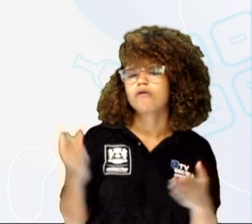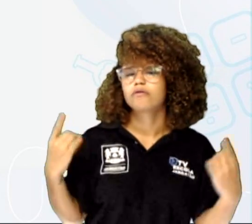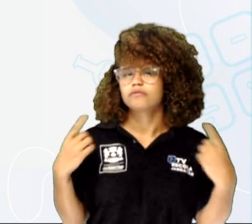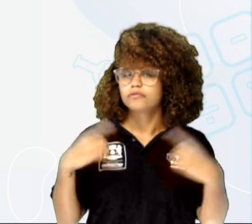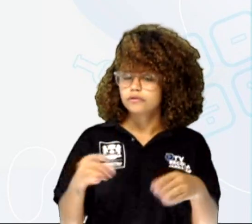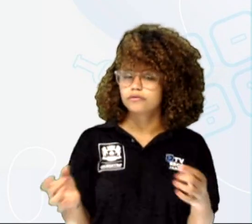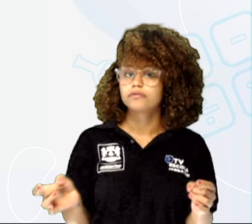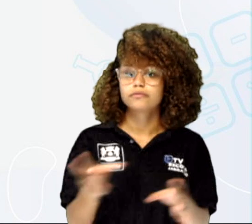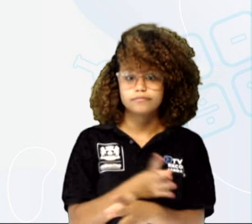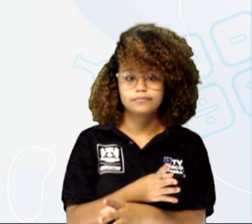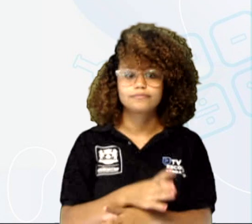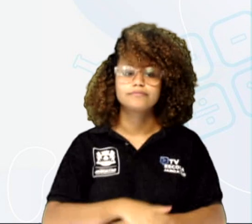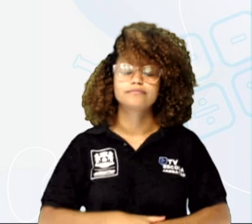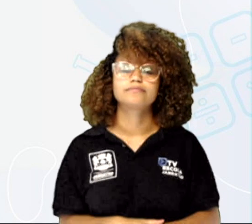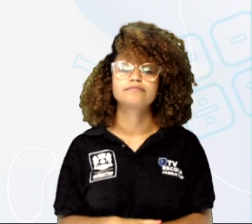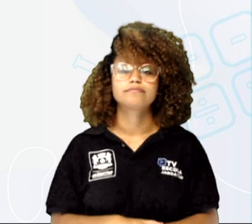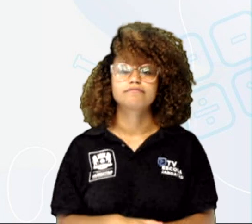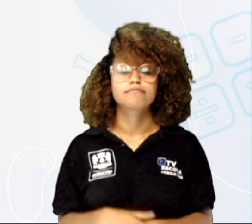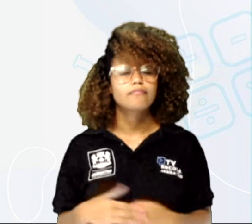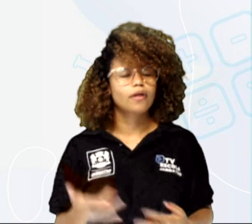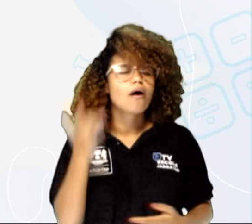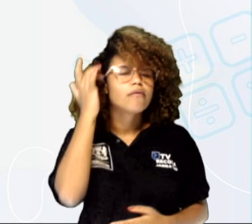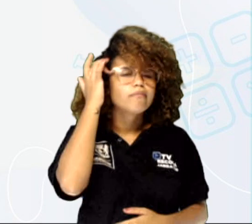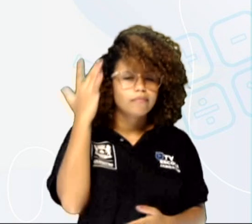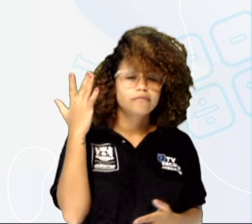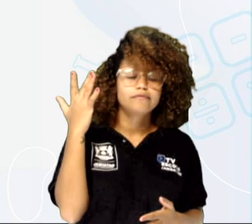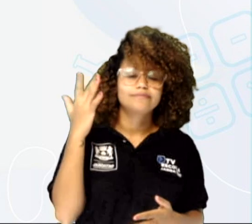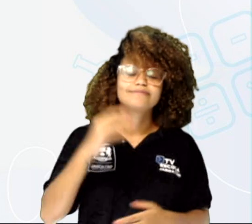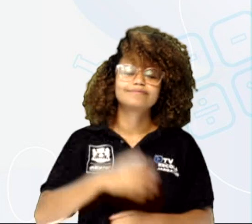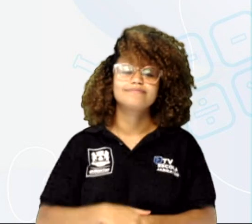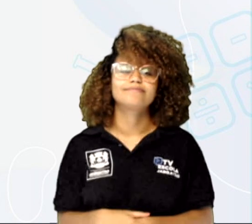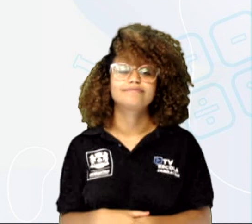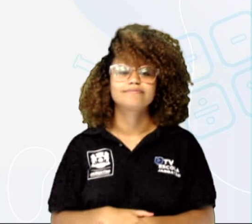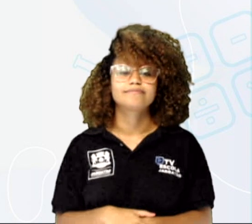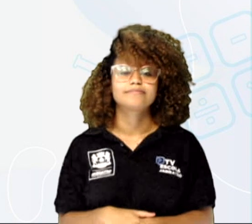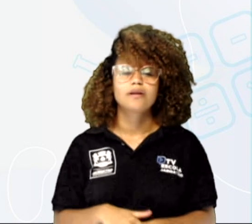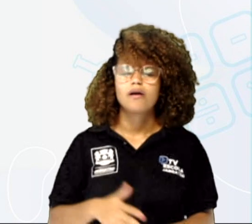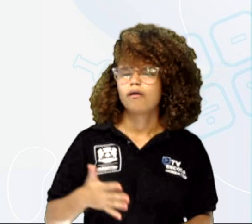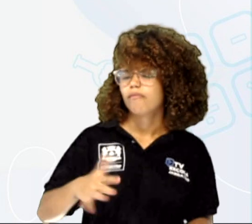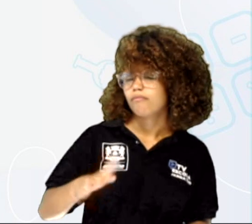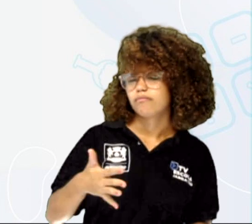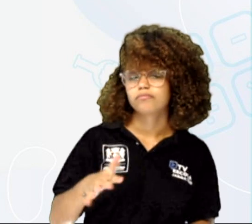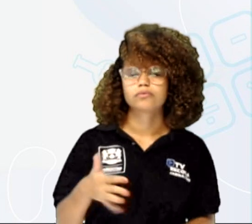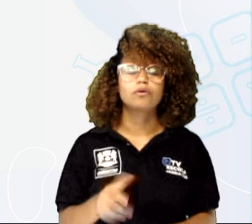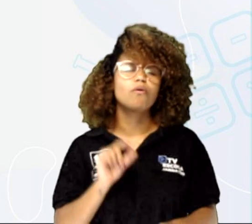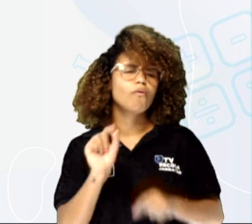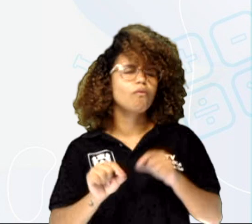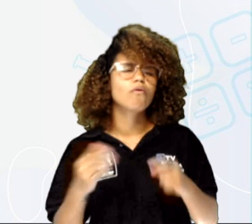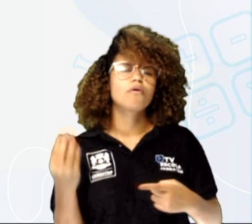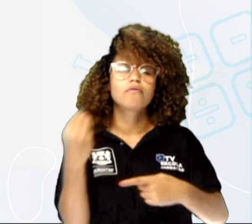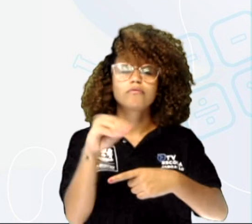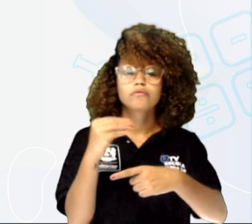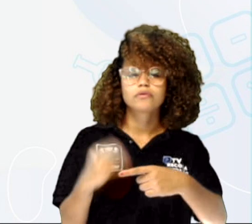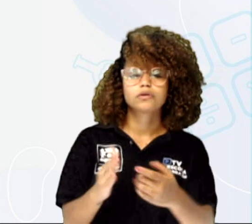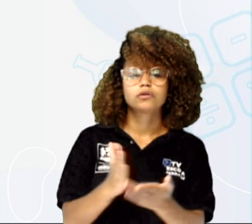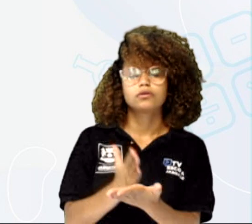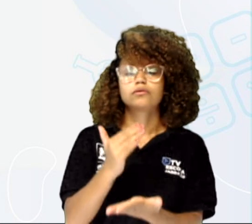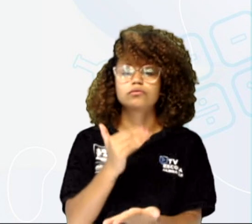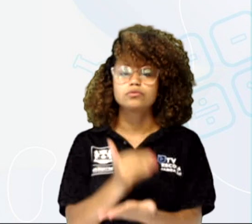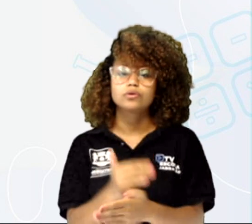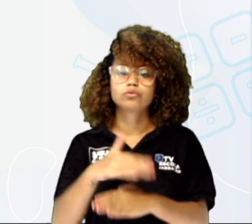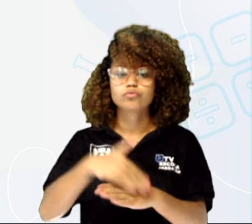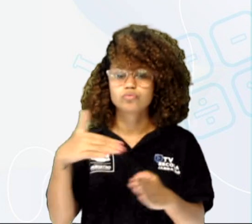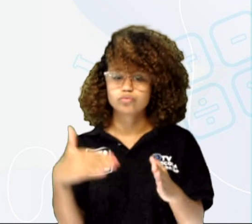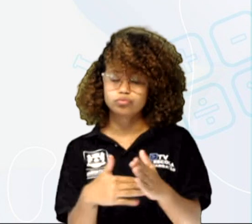finalizar. Bem fácil esse desafio de hoje, hein? Aproximadamente qual é a fração do bolo todo